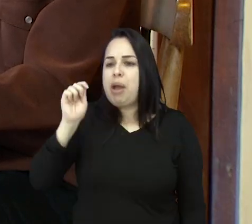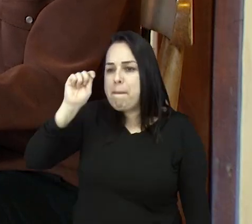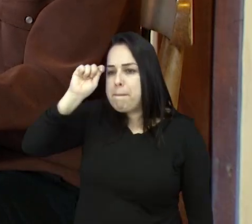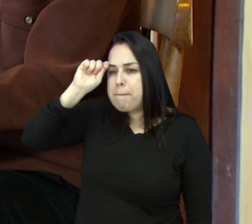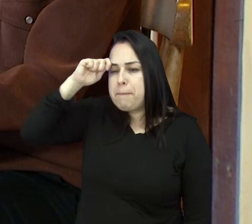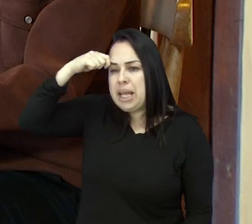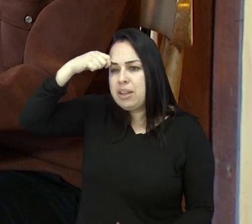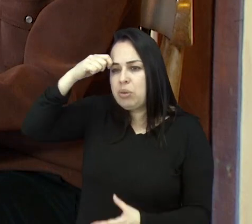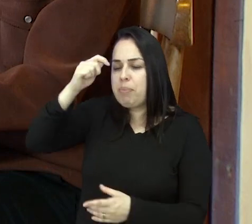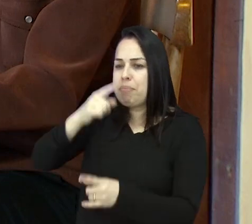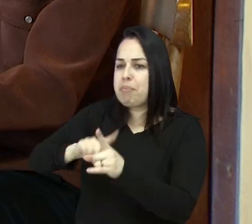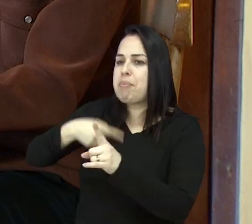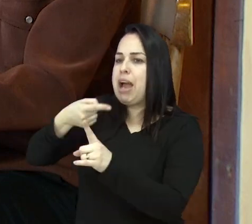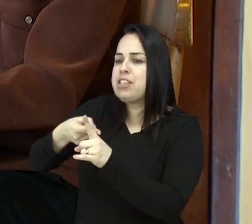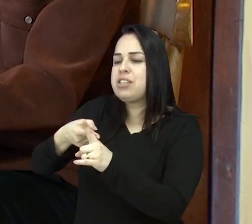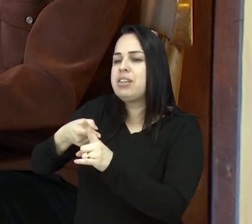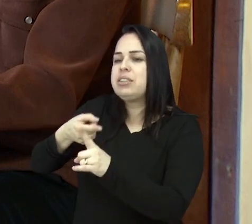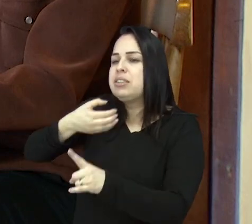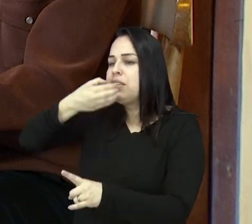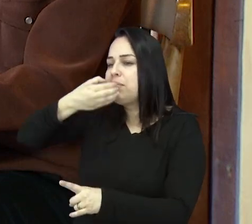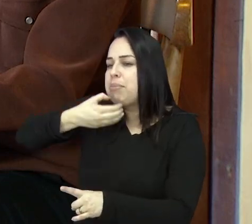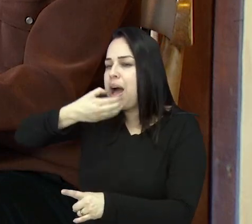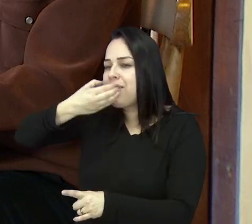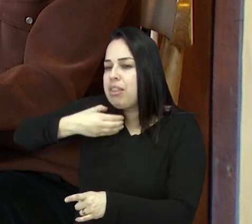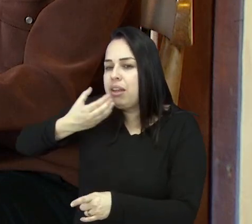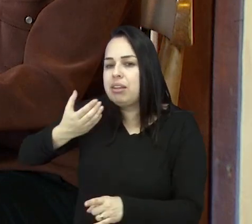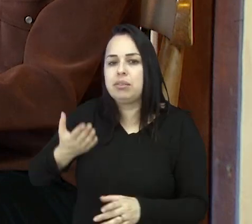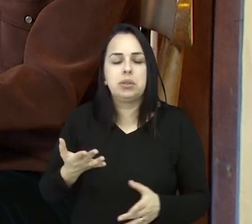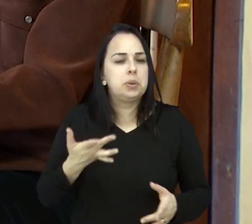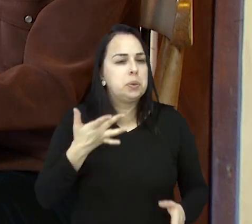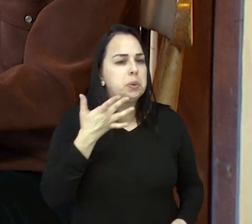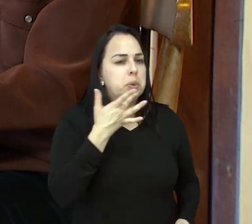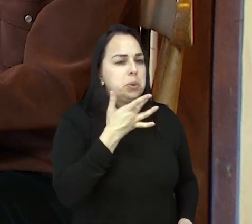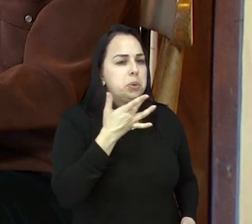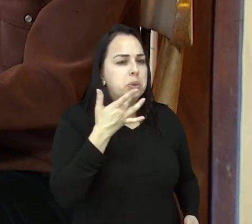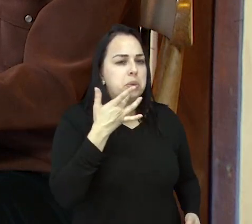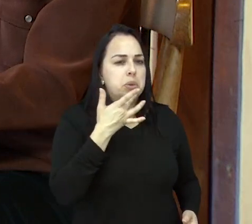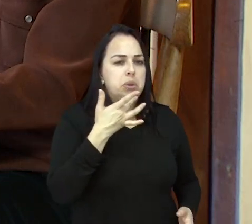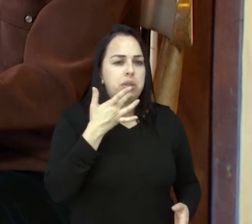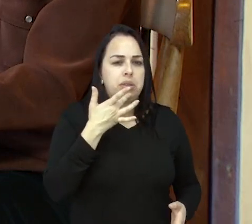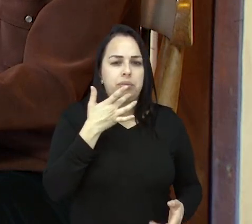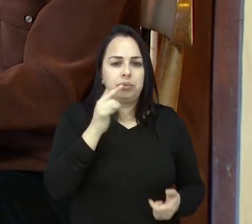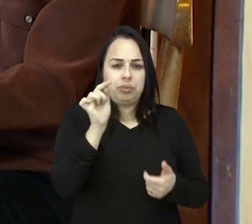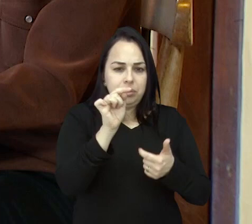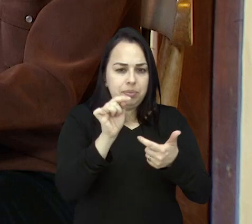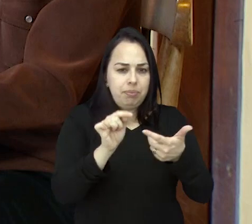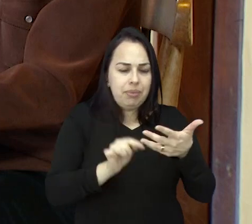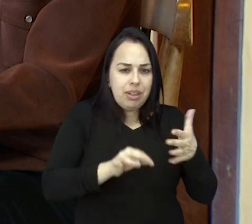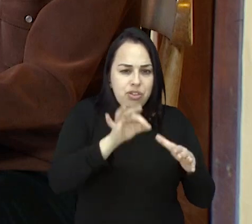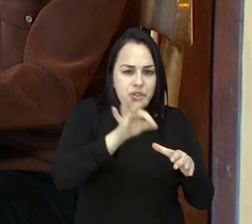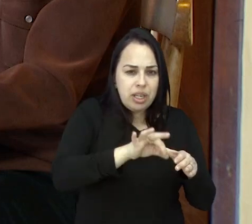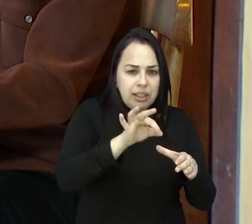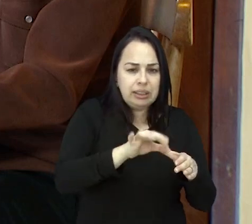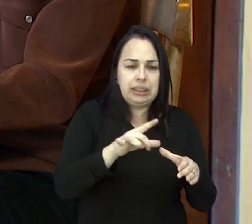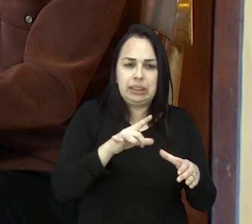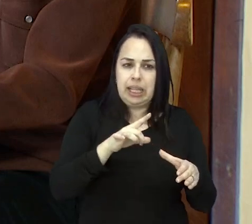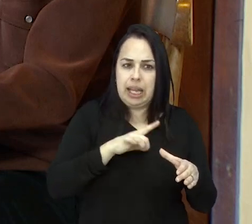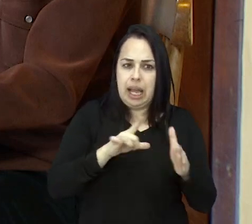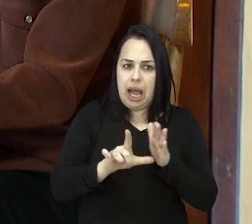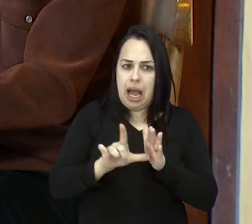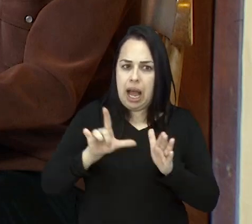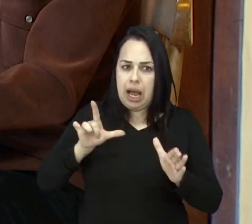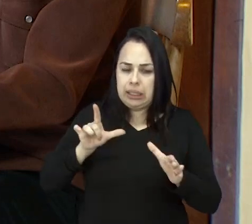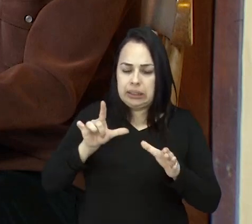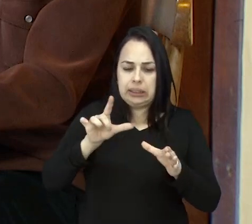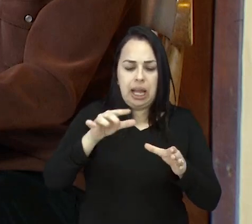maçã. Delicioso. Nossa, muito gostoso. E todos esses chás, normalmente eles já vêm o preparo, né? Já vem a folha seca